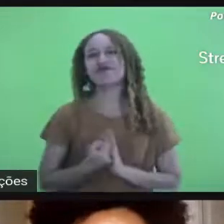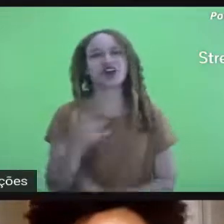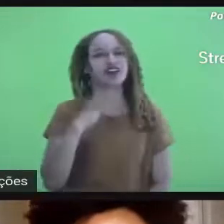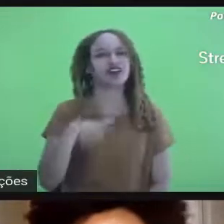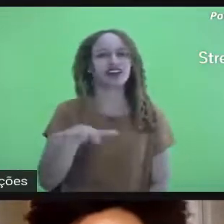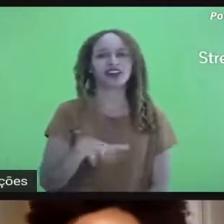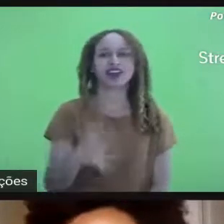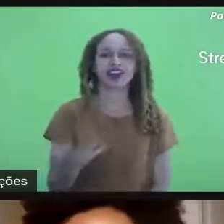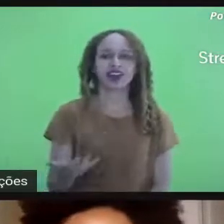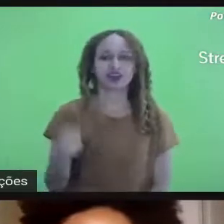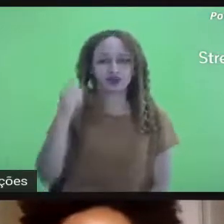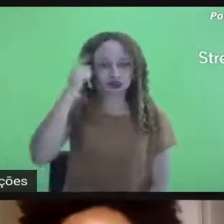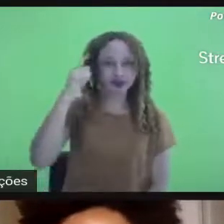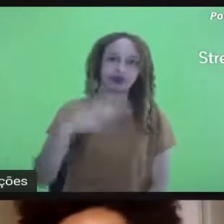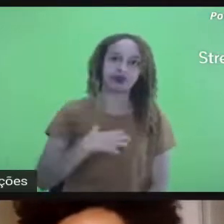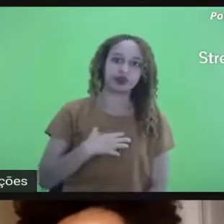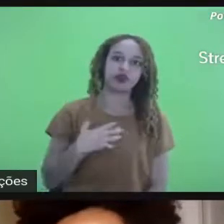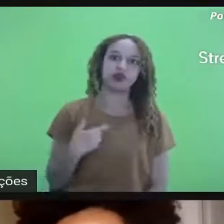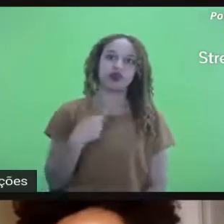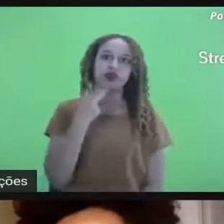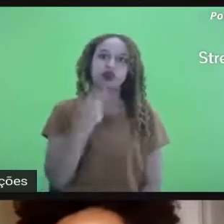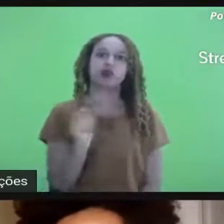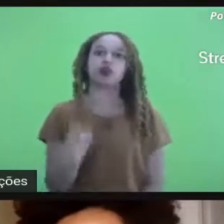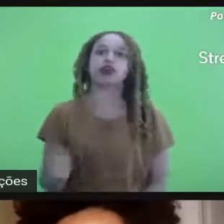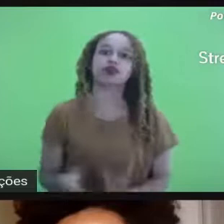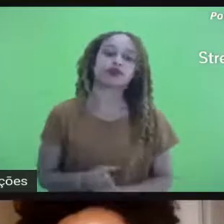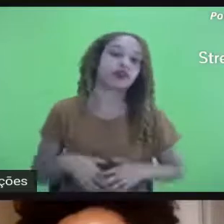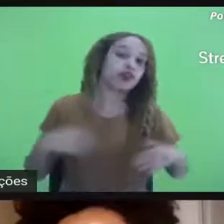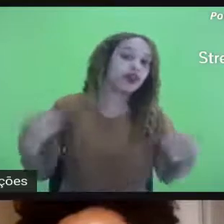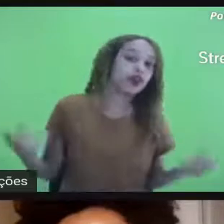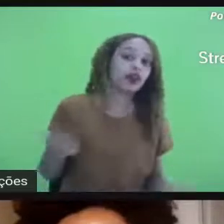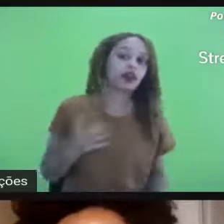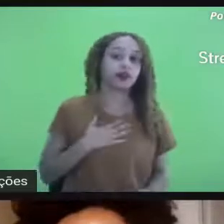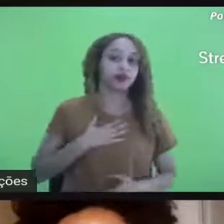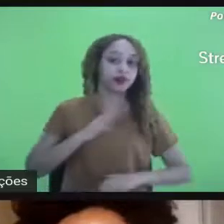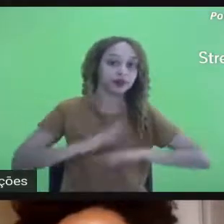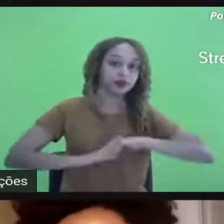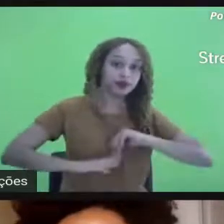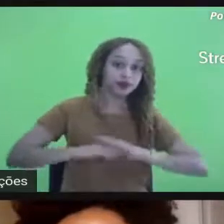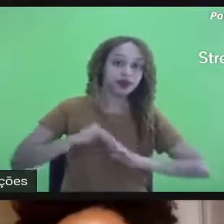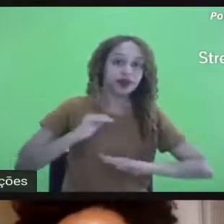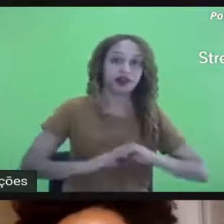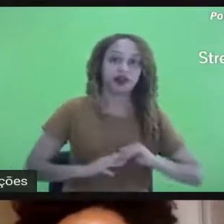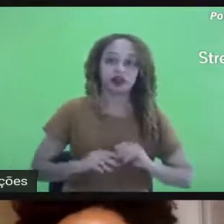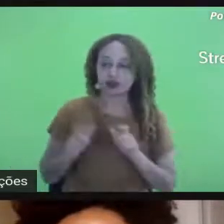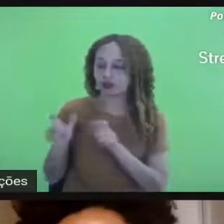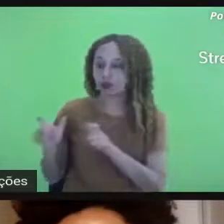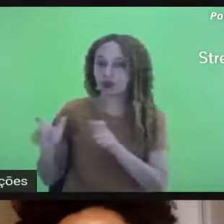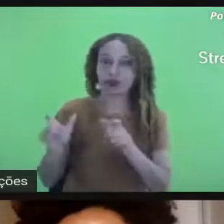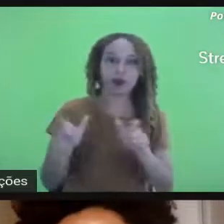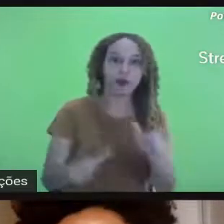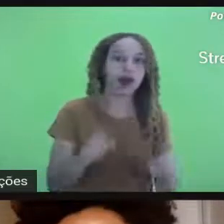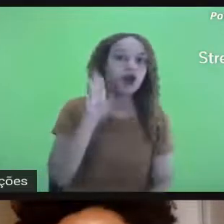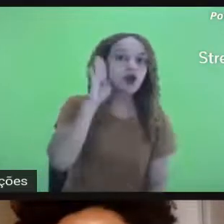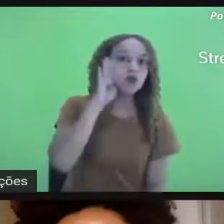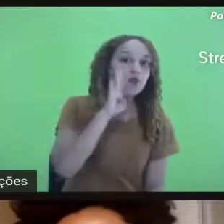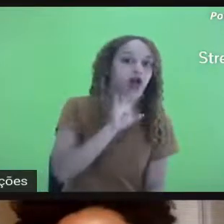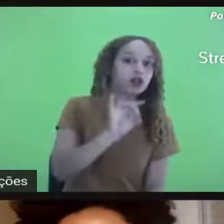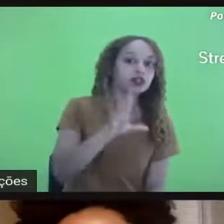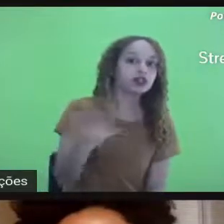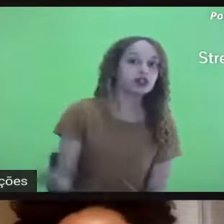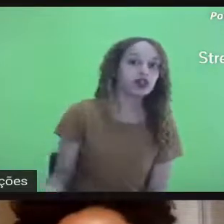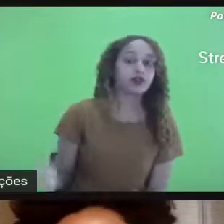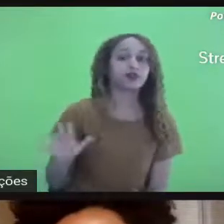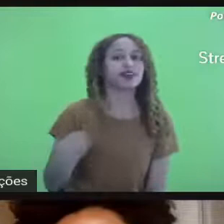seguinte equívoco, a gente fala assim, a minha profissão é elitista, só tem branco. Ok, mas isso faz parte